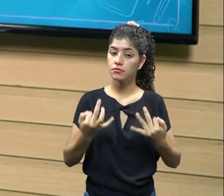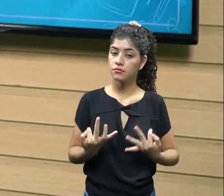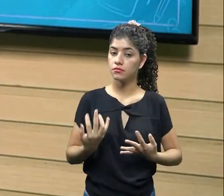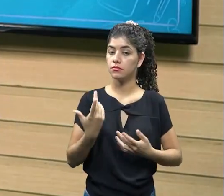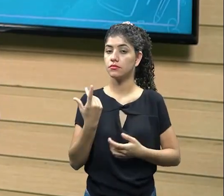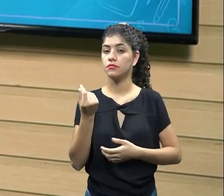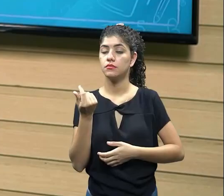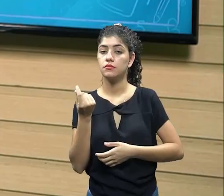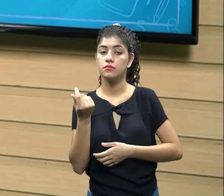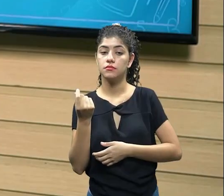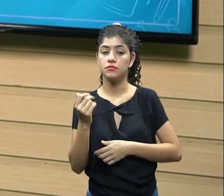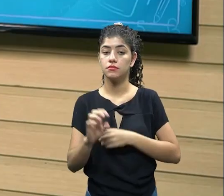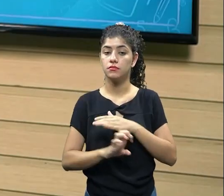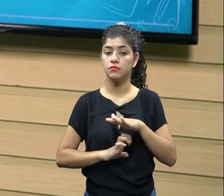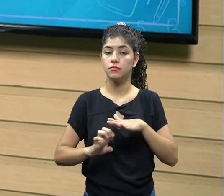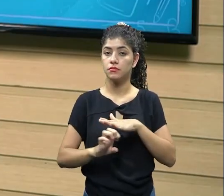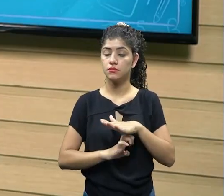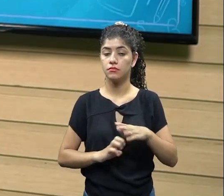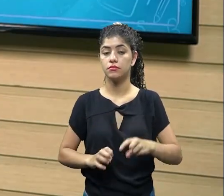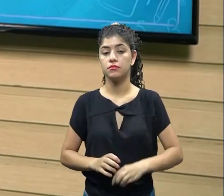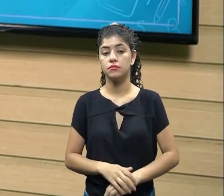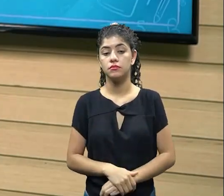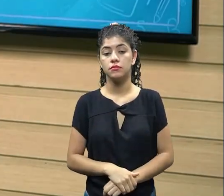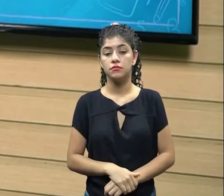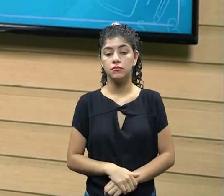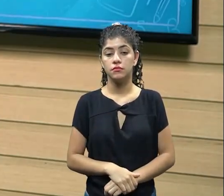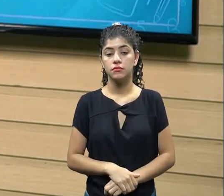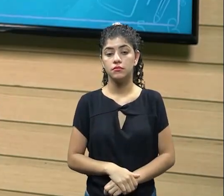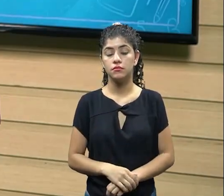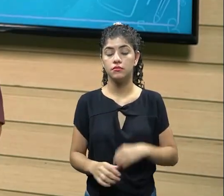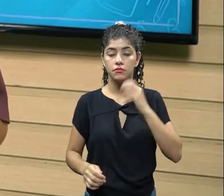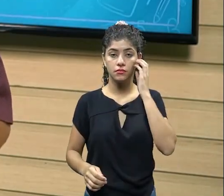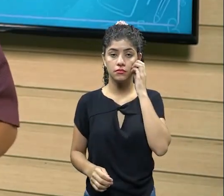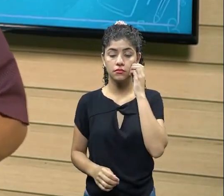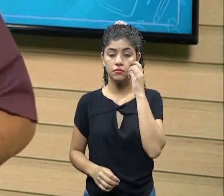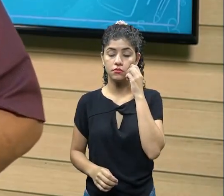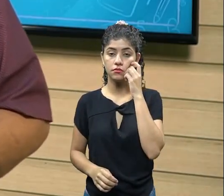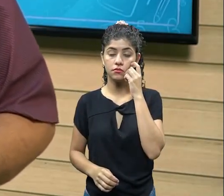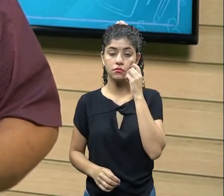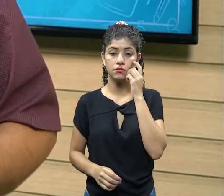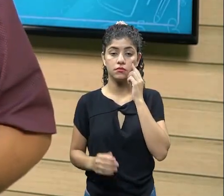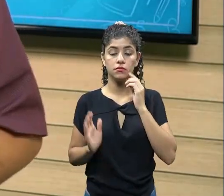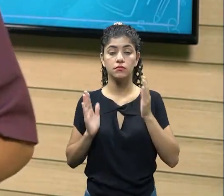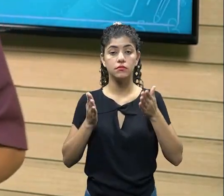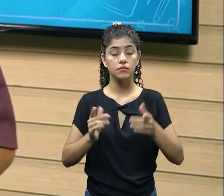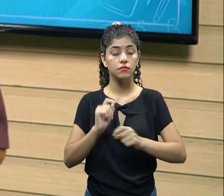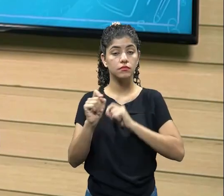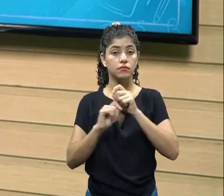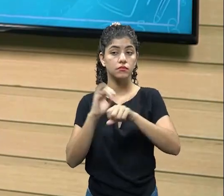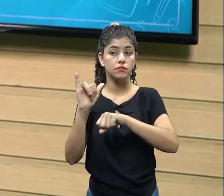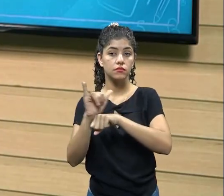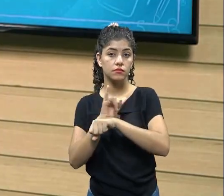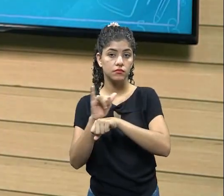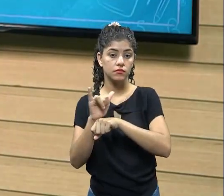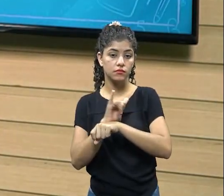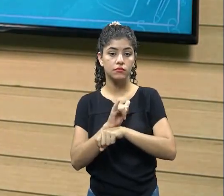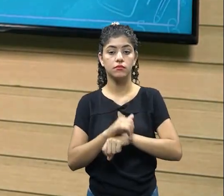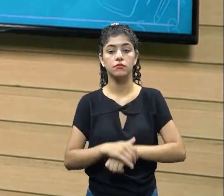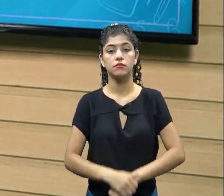o dinheiro nas empresas, no comércio, eu quero focar um pouquinho sobre a questão da estratégia, tá